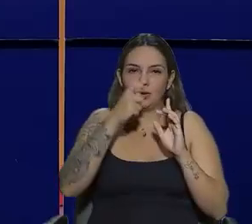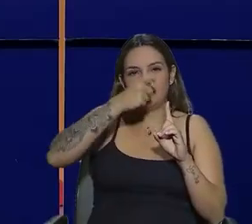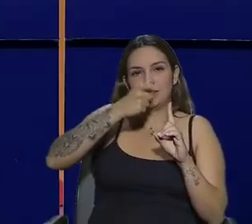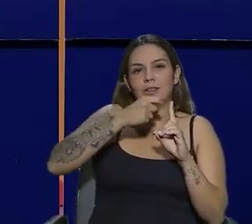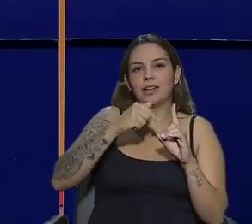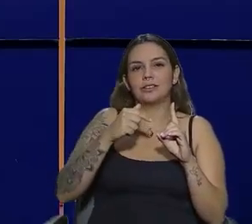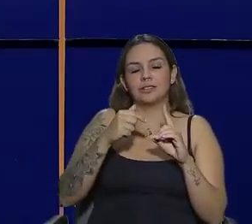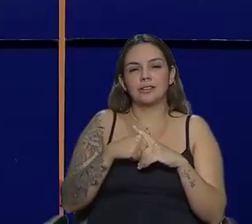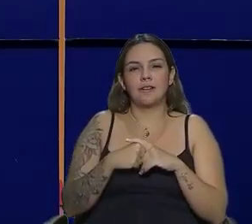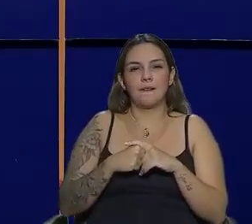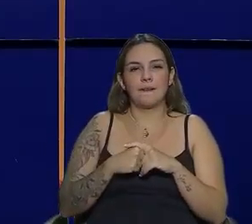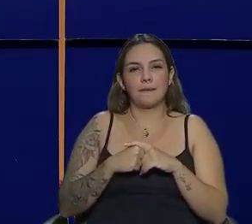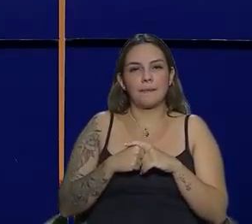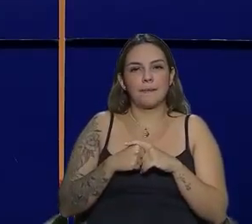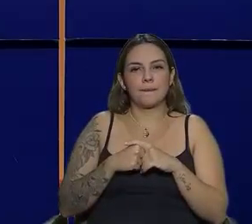esses narradores.